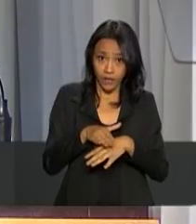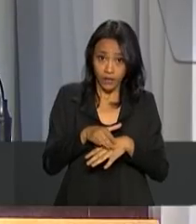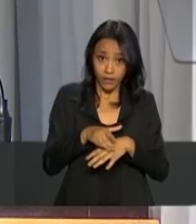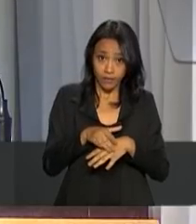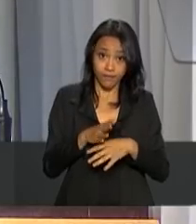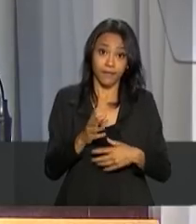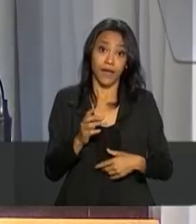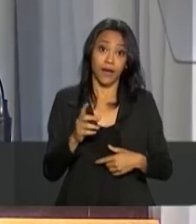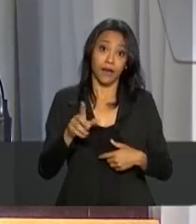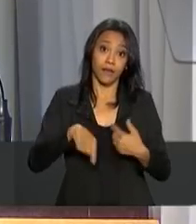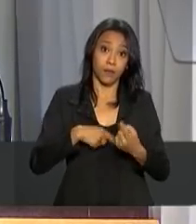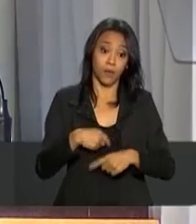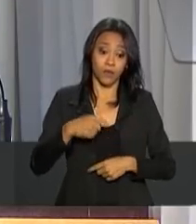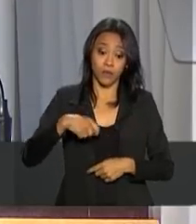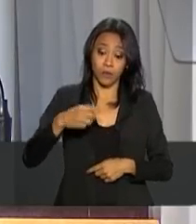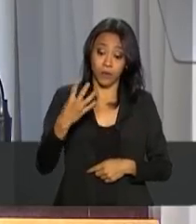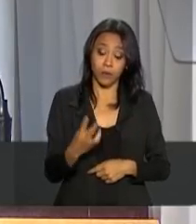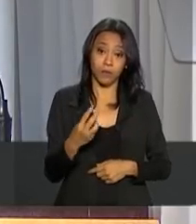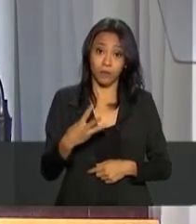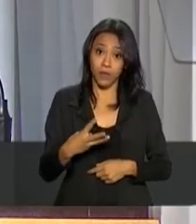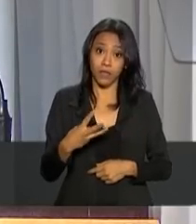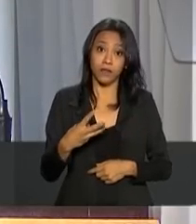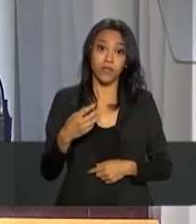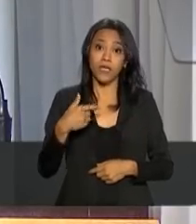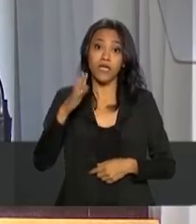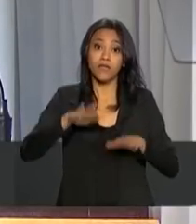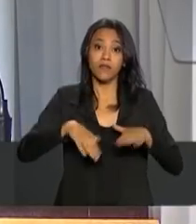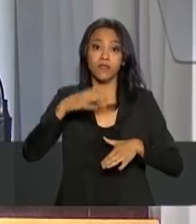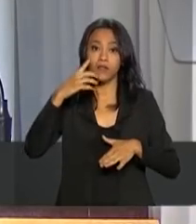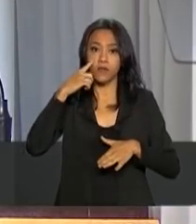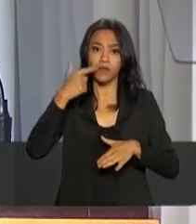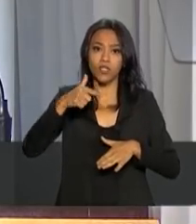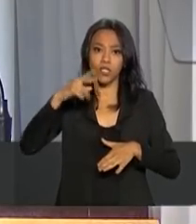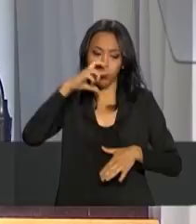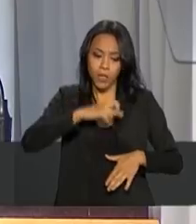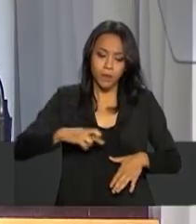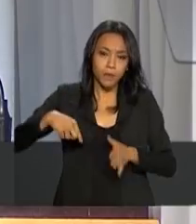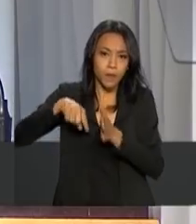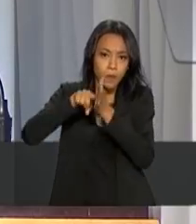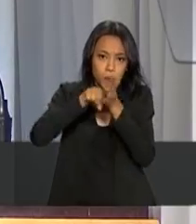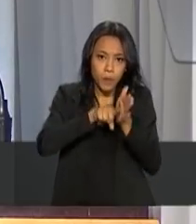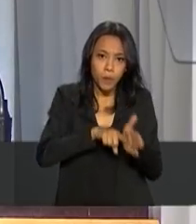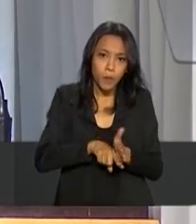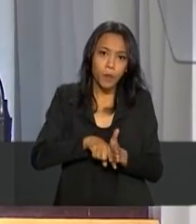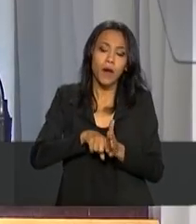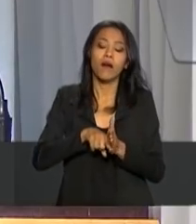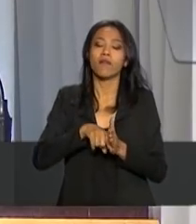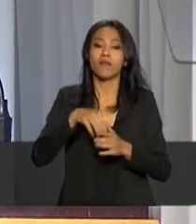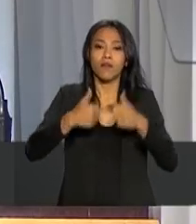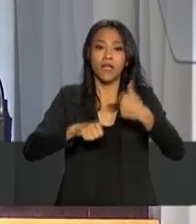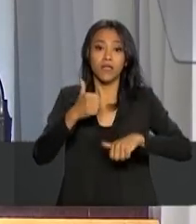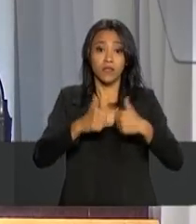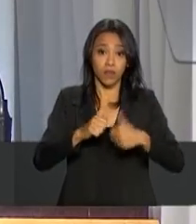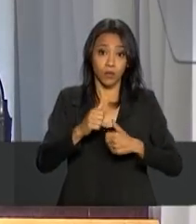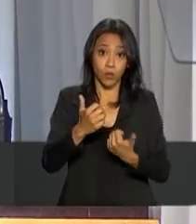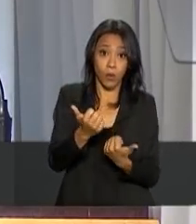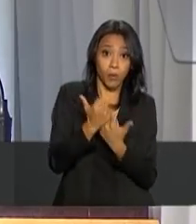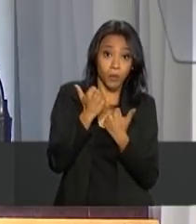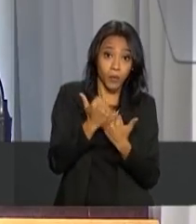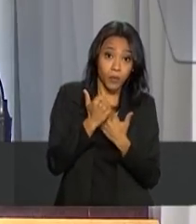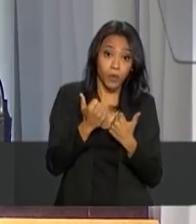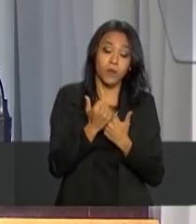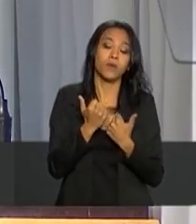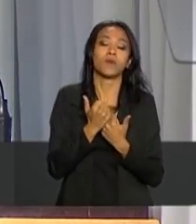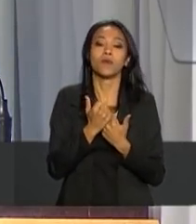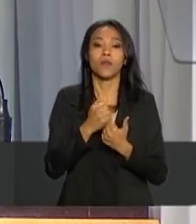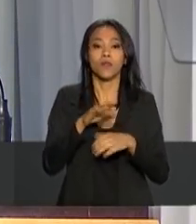continuava a receber. Sabe qual foi a economia dessa revisão do auxílio-doença? Cerca de 8 bilhões de reais.